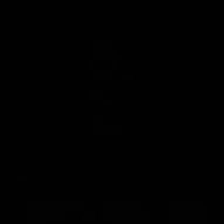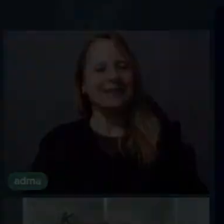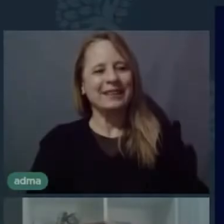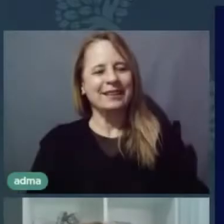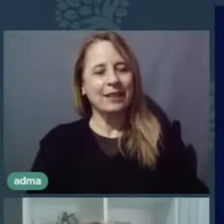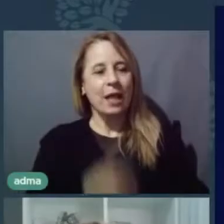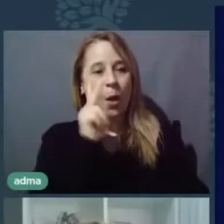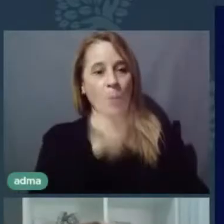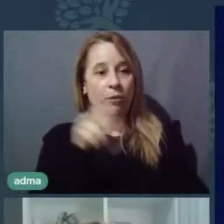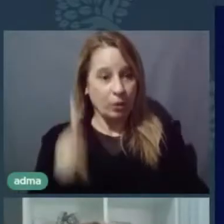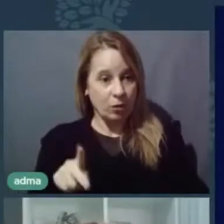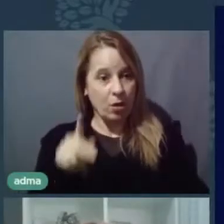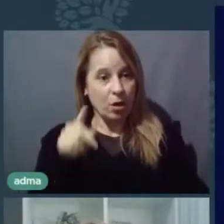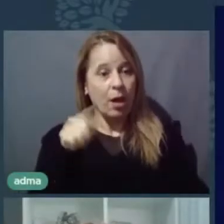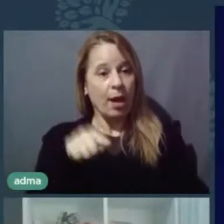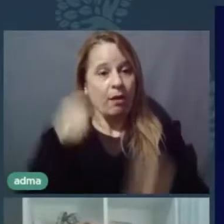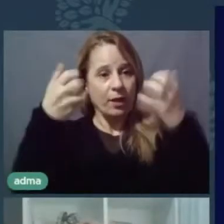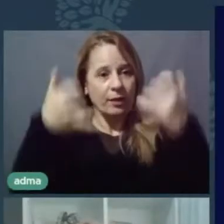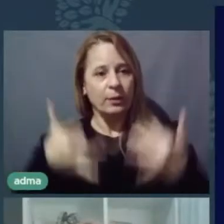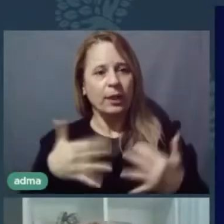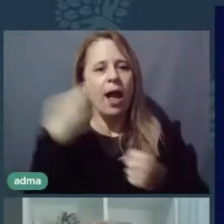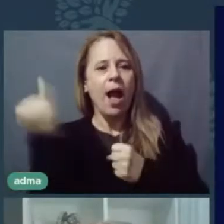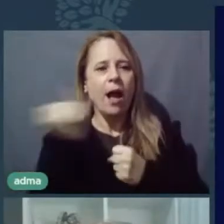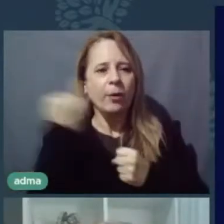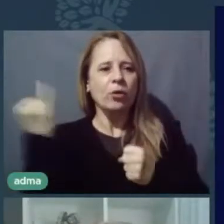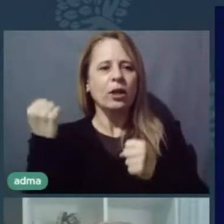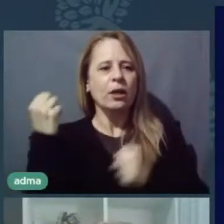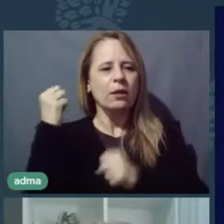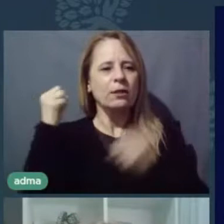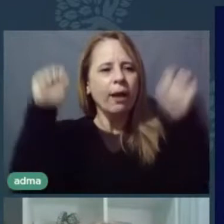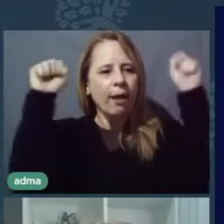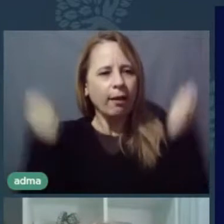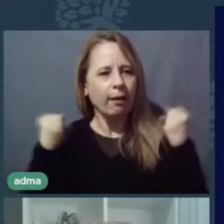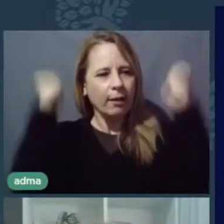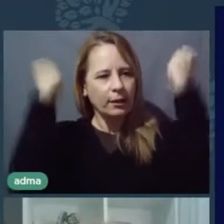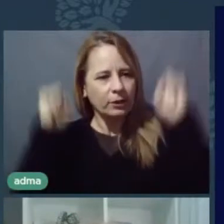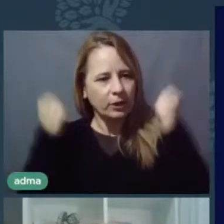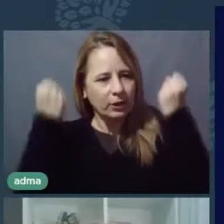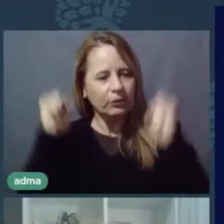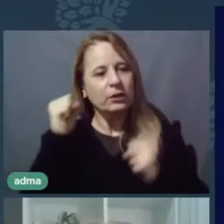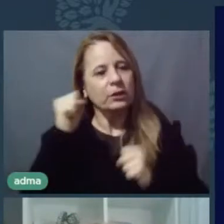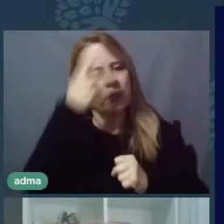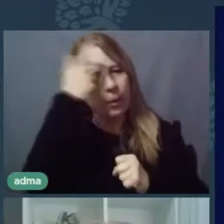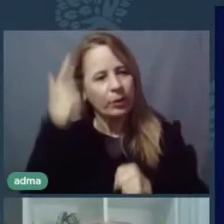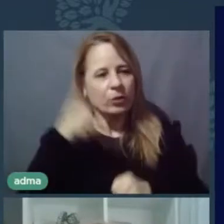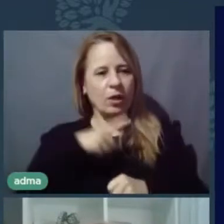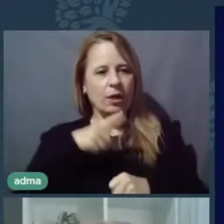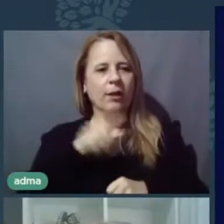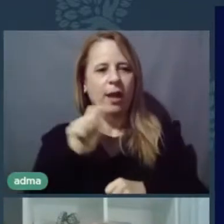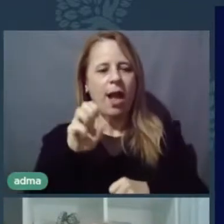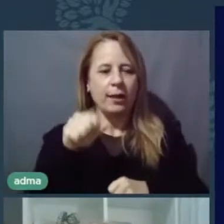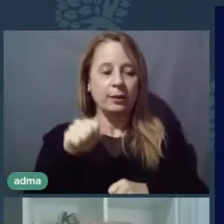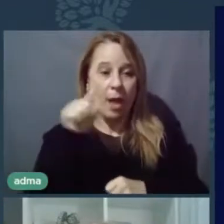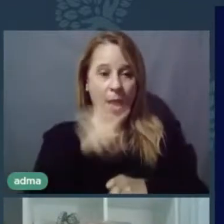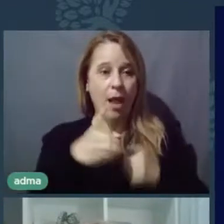A professora Fernanda ela vai falar sobre a importância da atividade física para as pessoas que têm asma. A professora Fernanda ela é doutora em